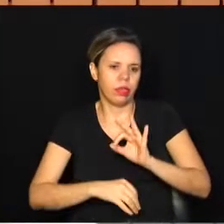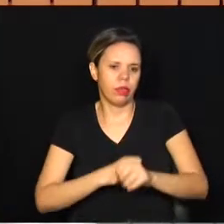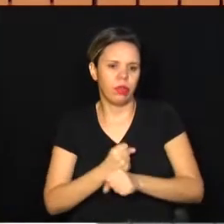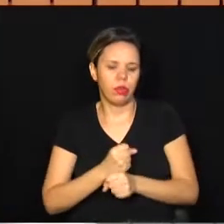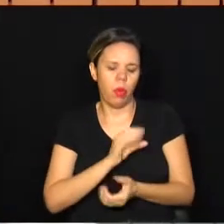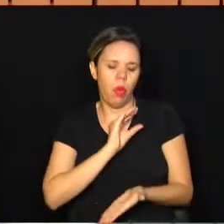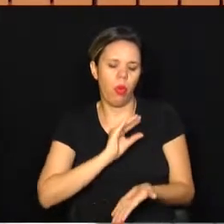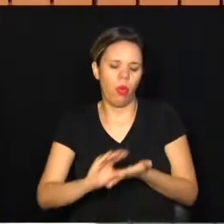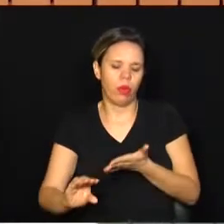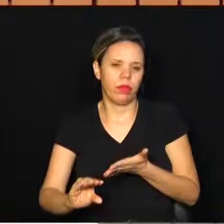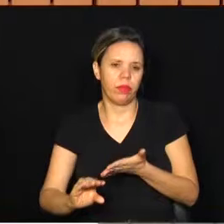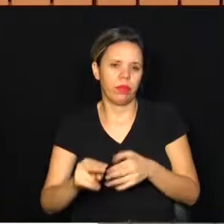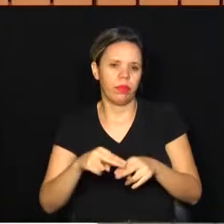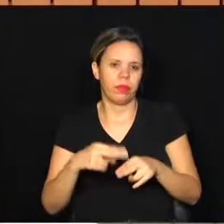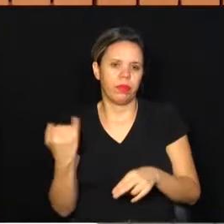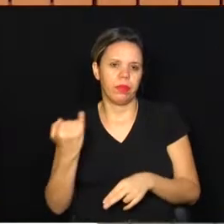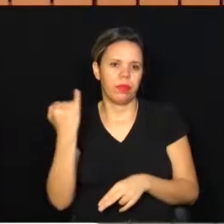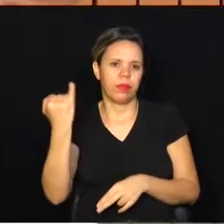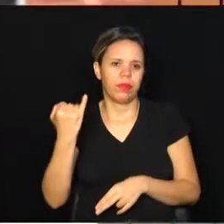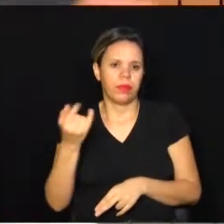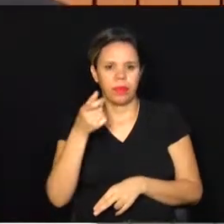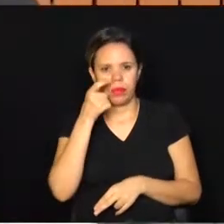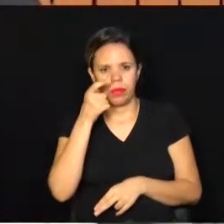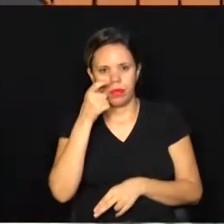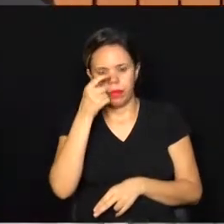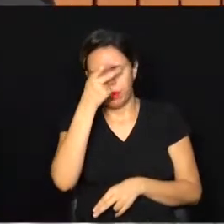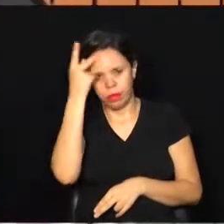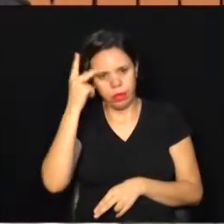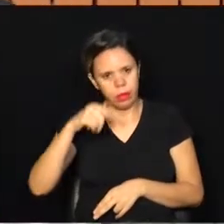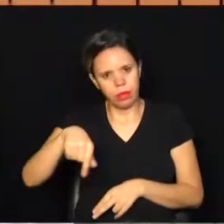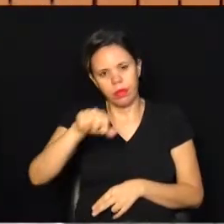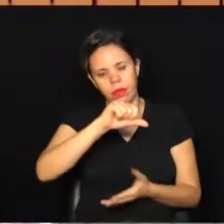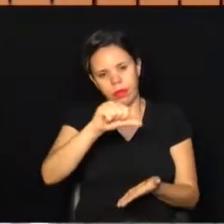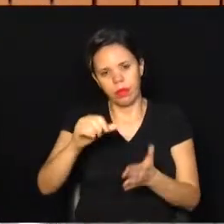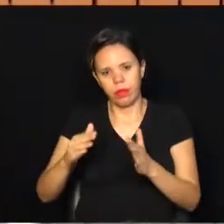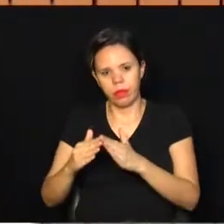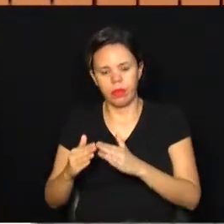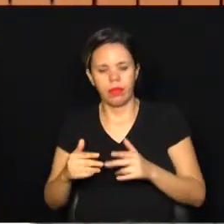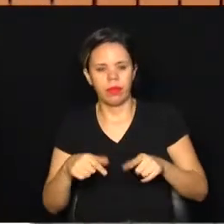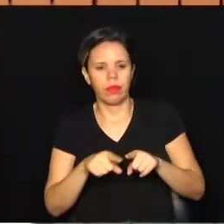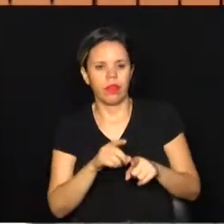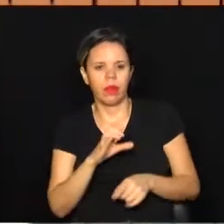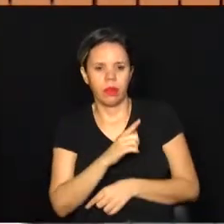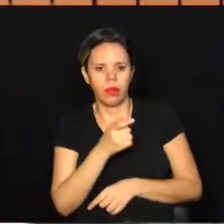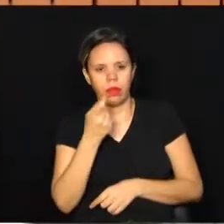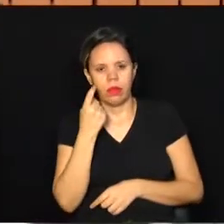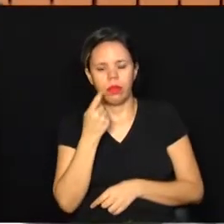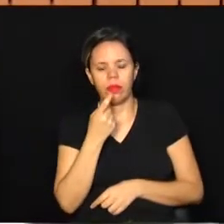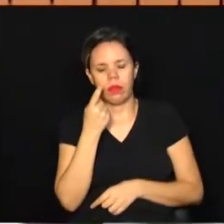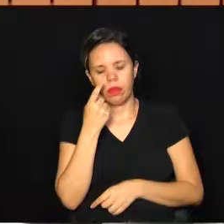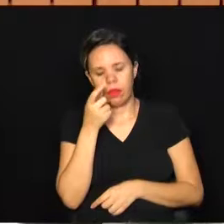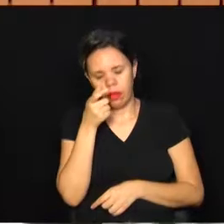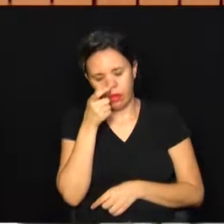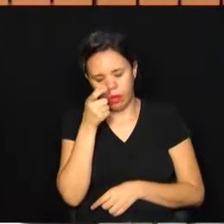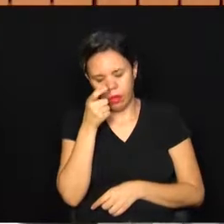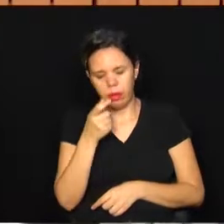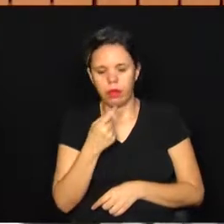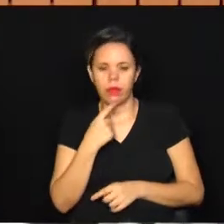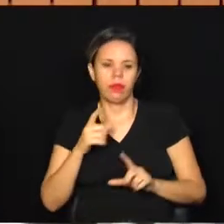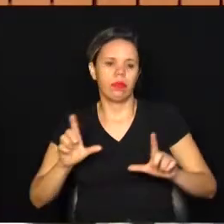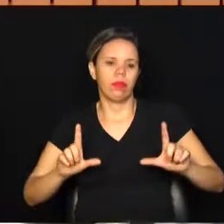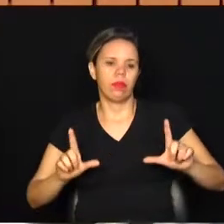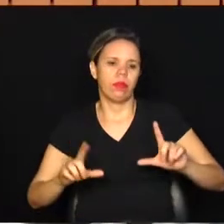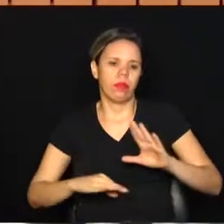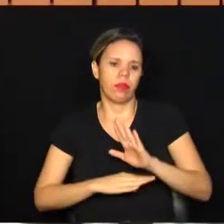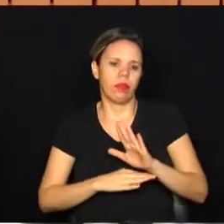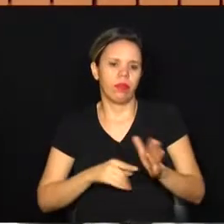orçamento. Por isso a importância da gente ouvir a comunidade. Peço a vocês que estão nos acompanhando através da TV Câmara, que encaminhe a